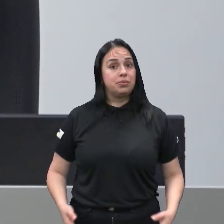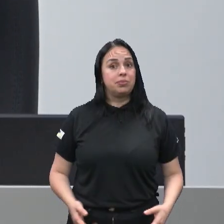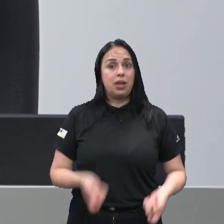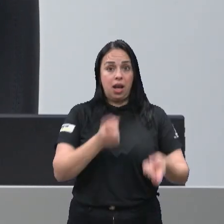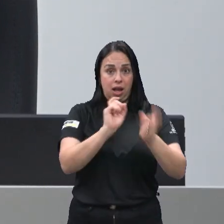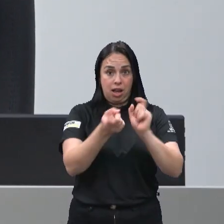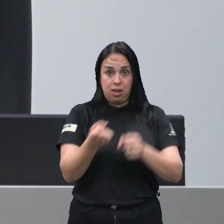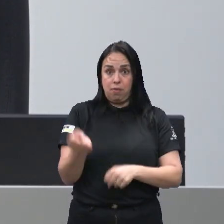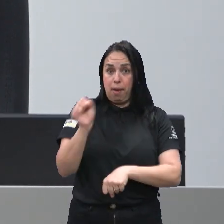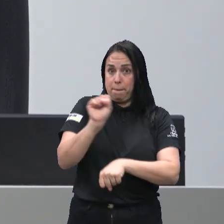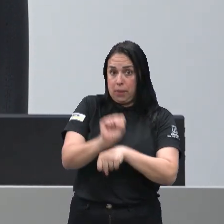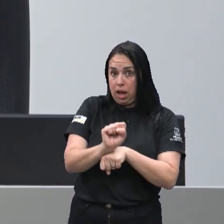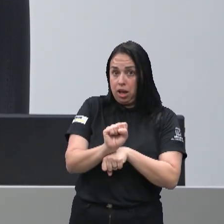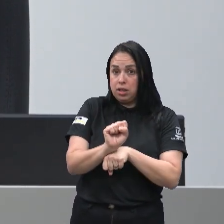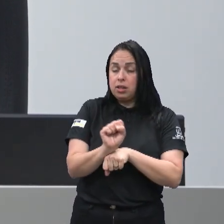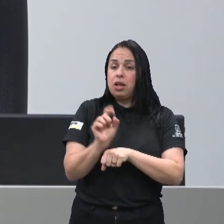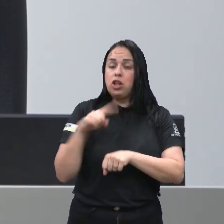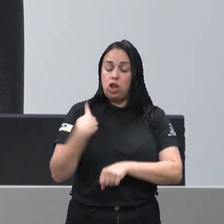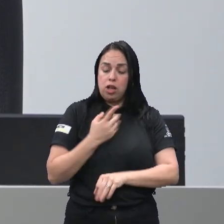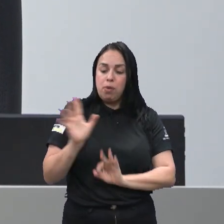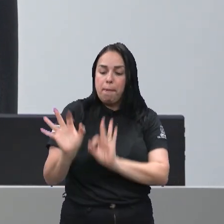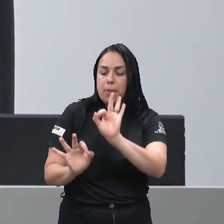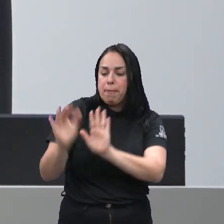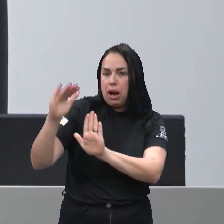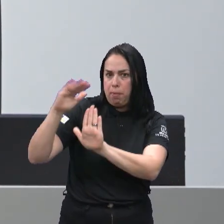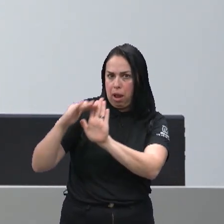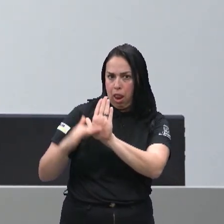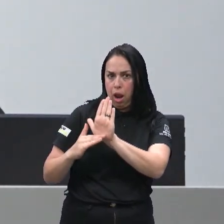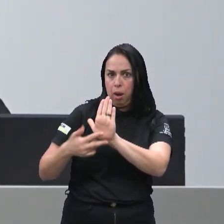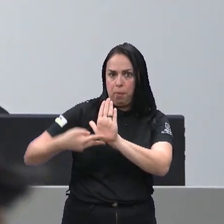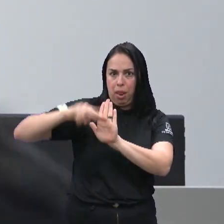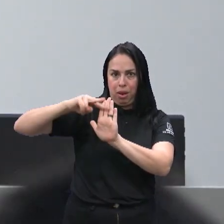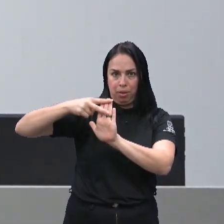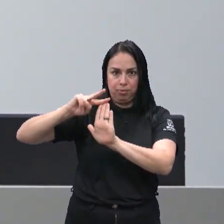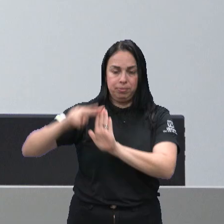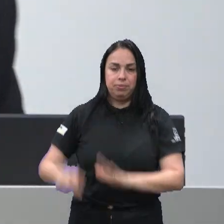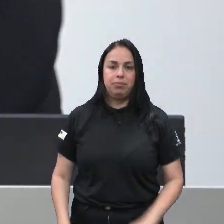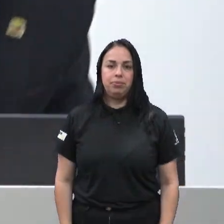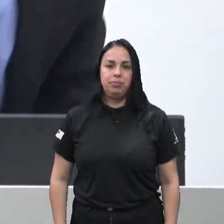Suspenderemos a sessão por alguns instantes para a reorganização da pauta.